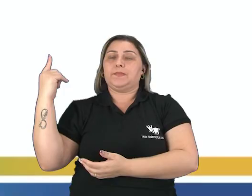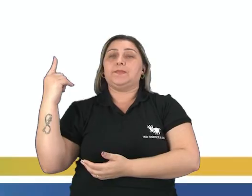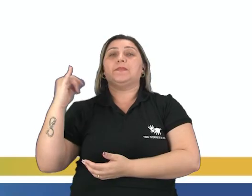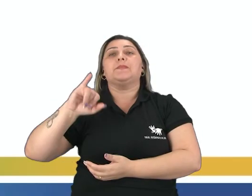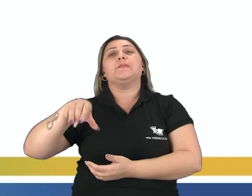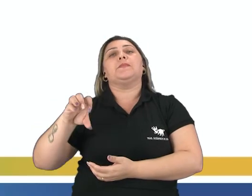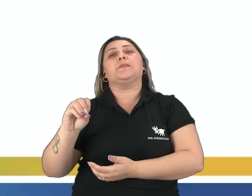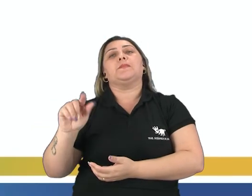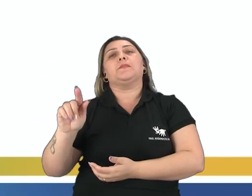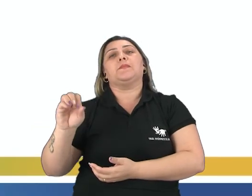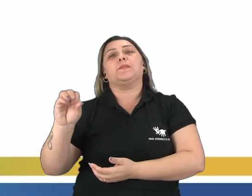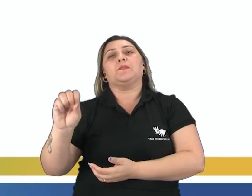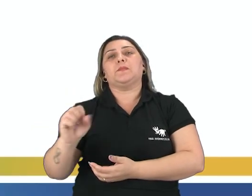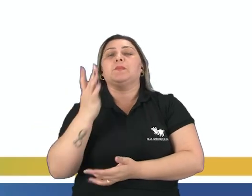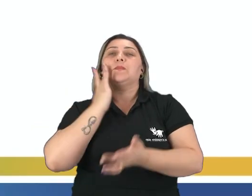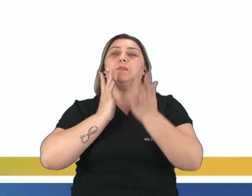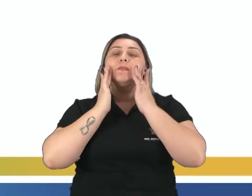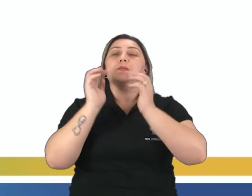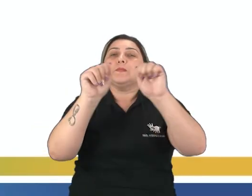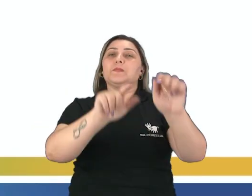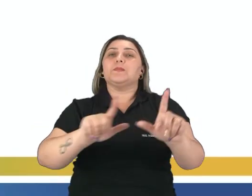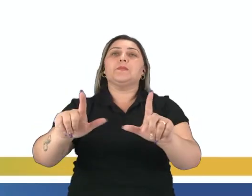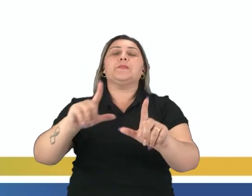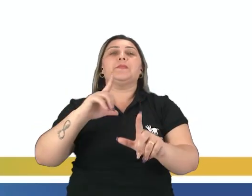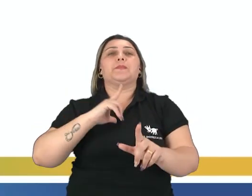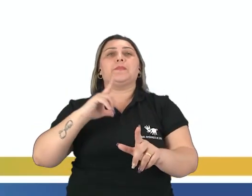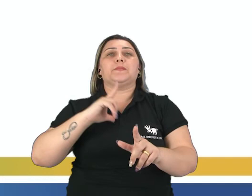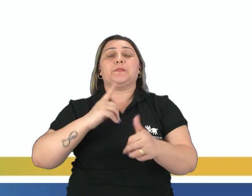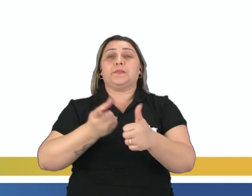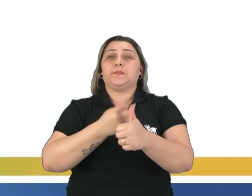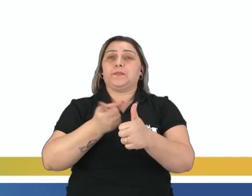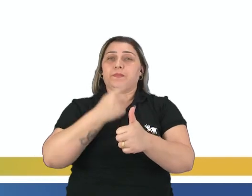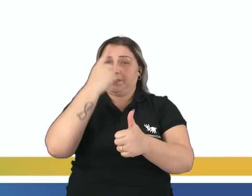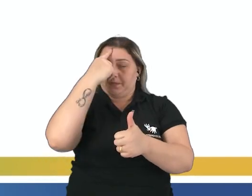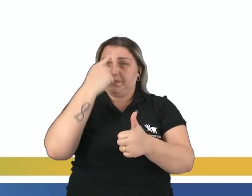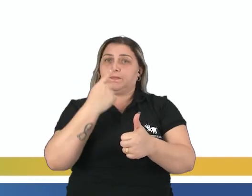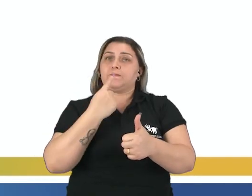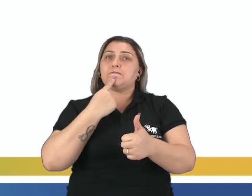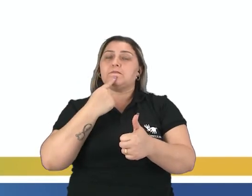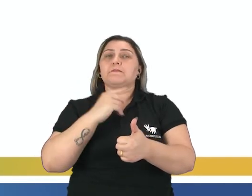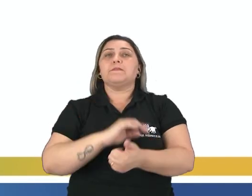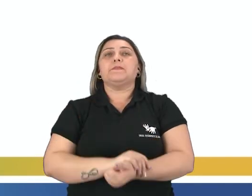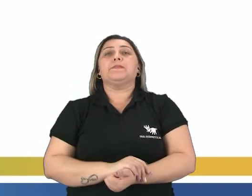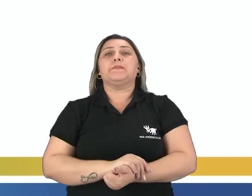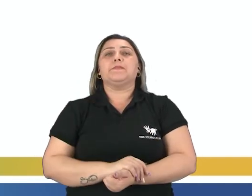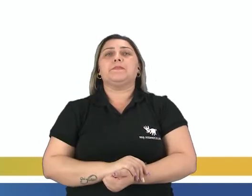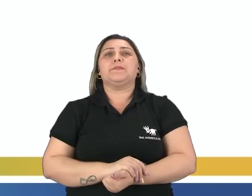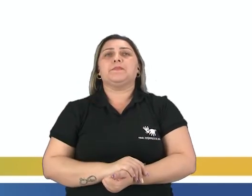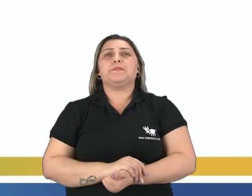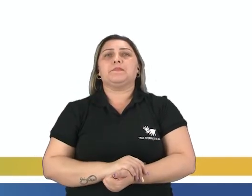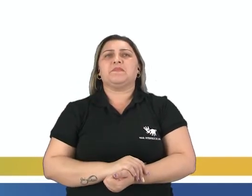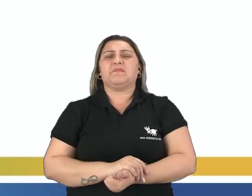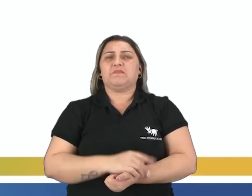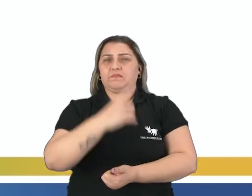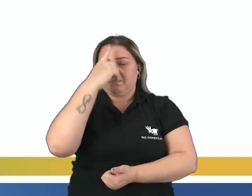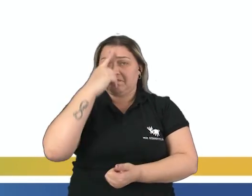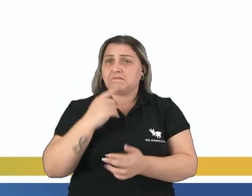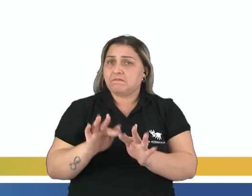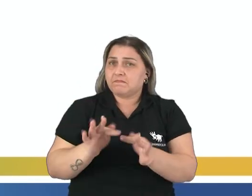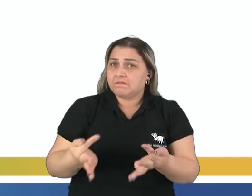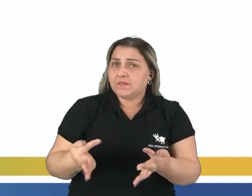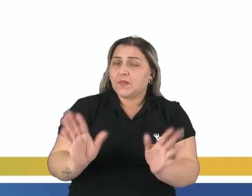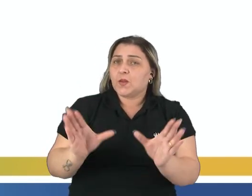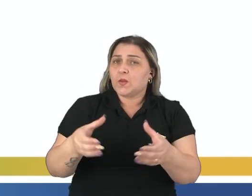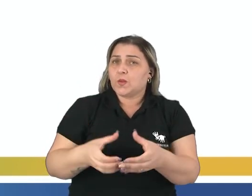jogos teatrais. Acompanha comigo na tela. Nós temos aqui a primeira imagem, tá? Vocês vão dizer assim, nossa, uma imagem tão simples,